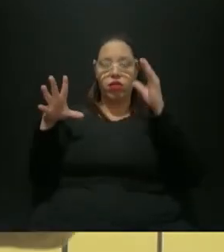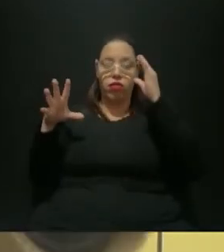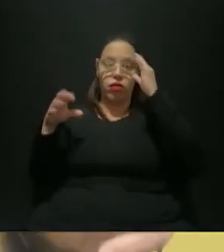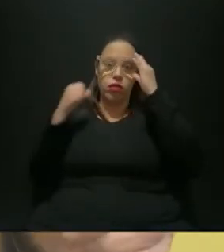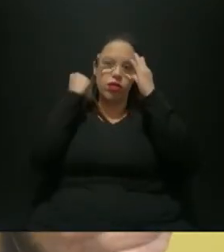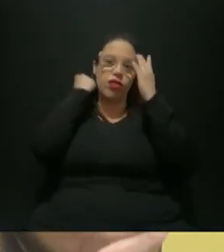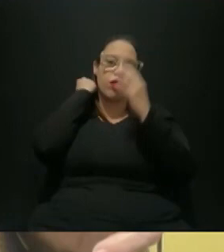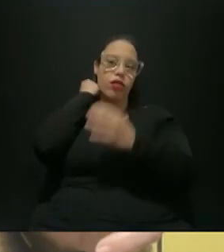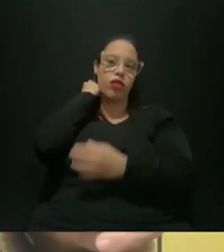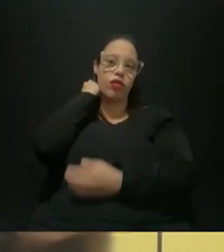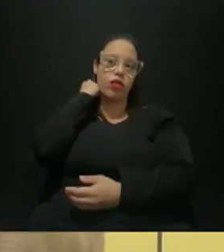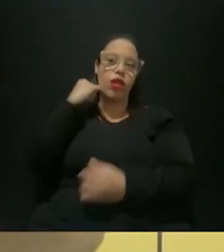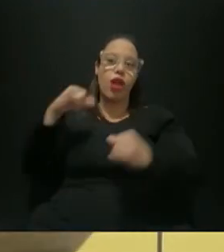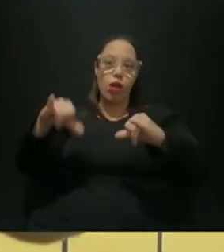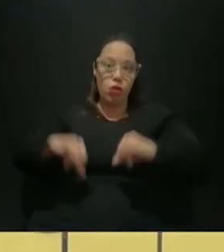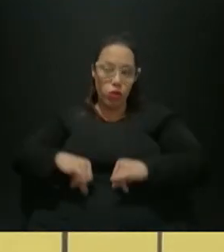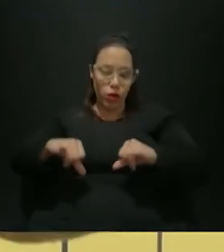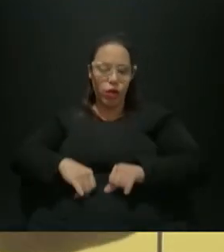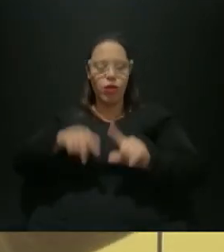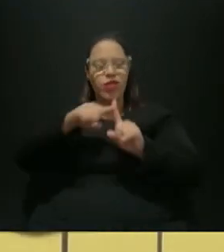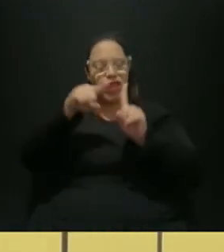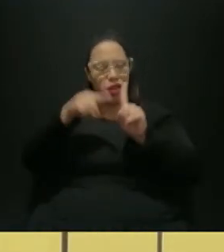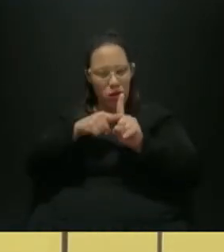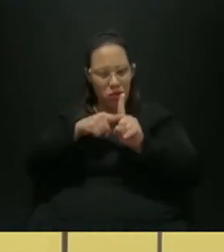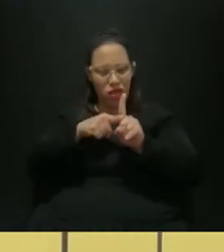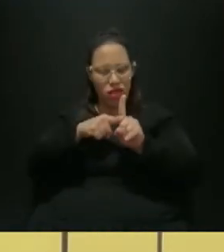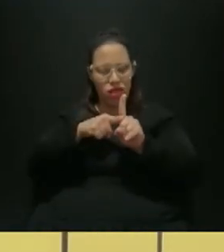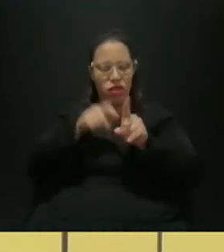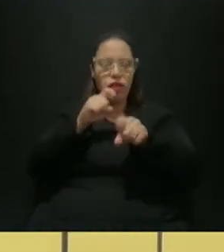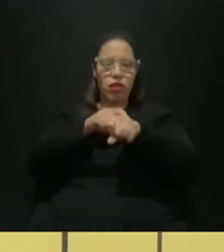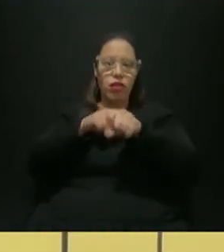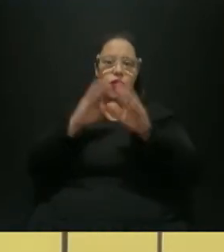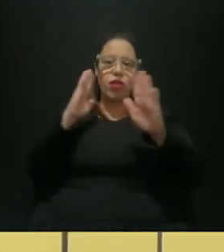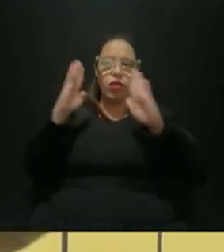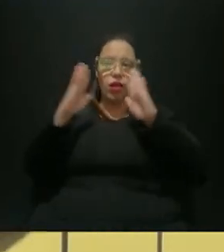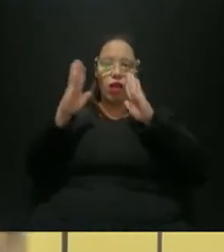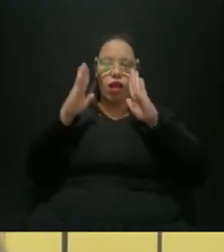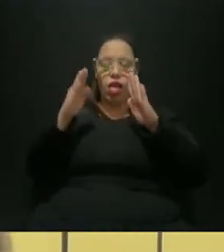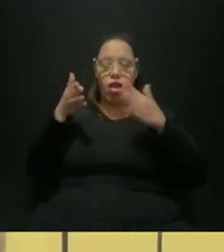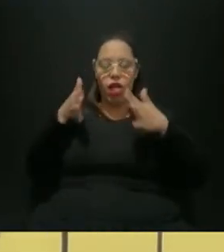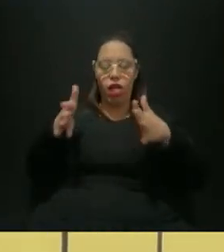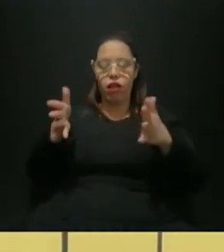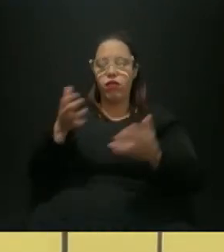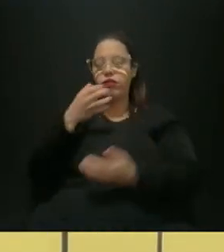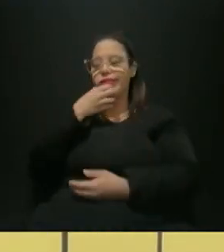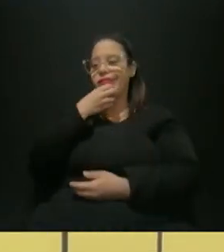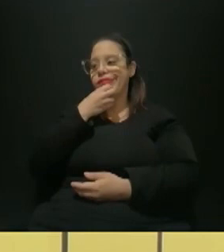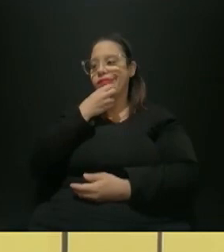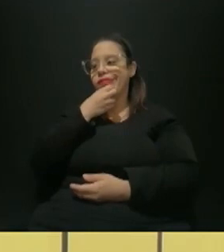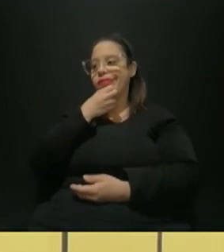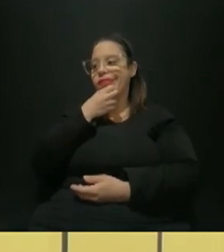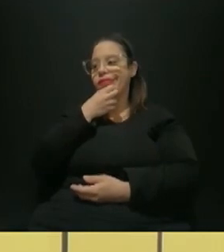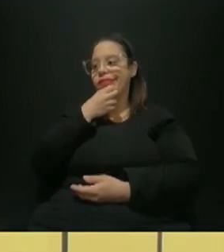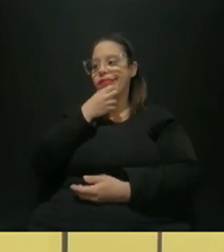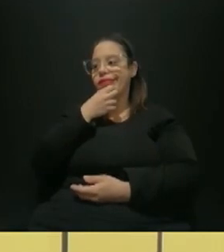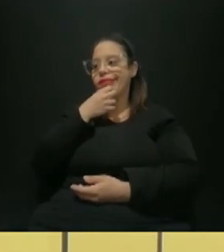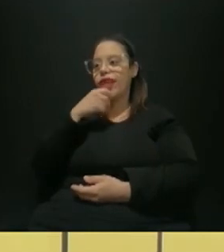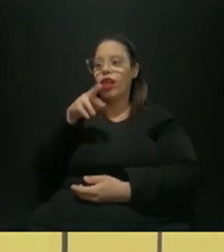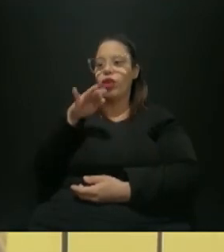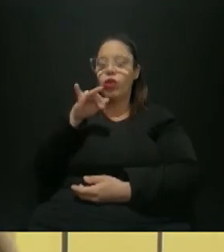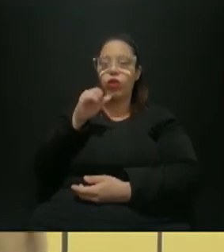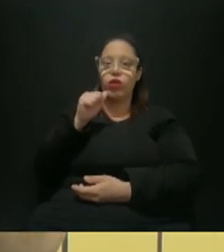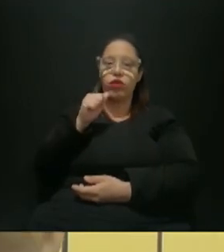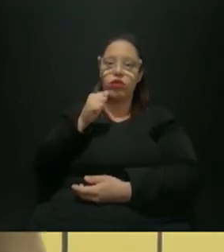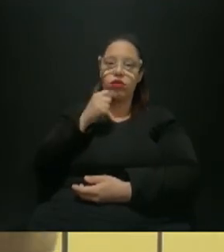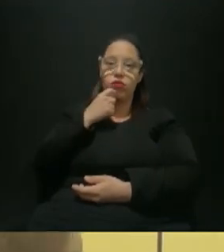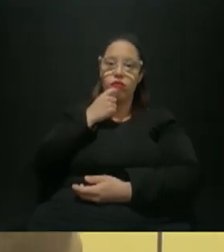sofrimento da mãe na gravidez, que fica estressada, libera adrenalina dela, que lesa o neurônio do bebê intraútero. E esse bebê já